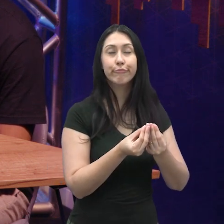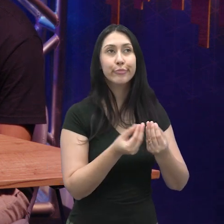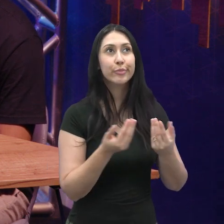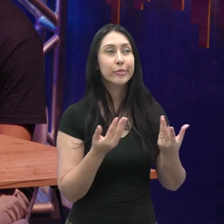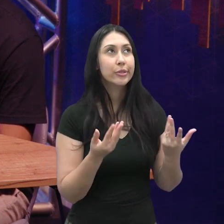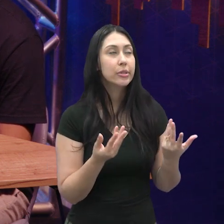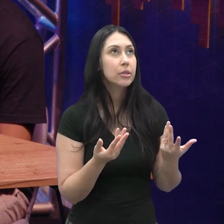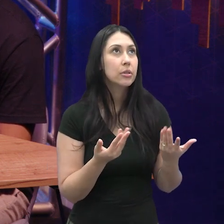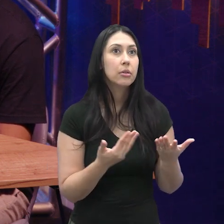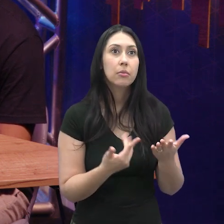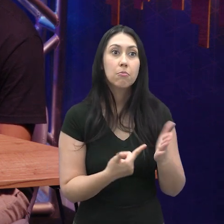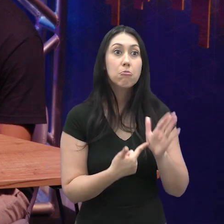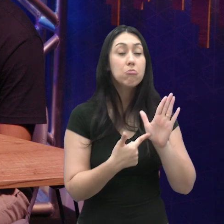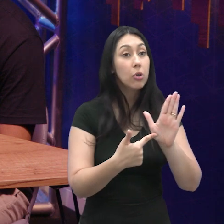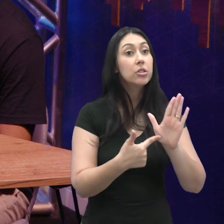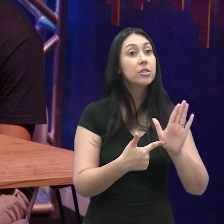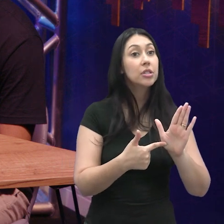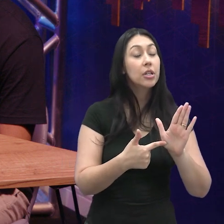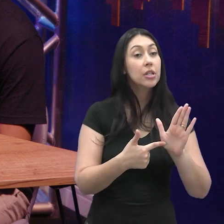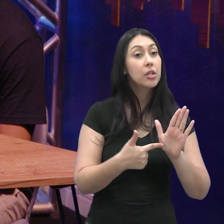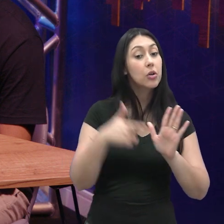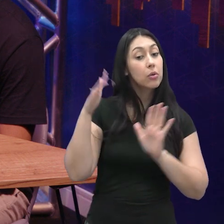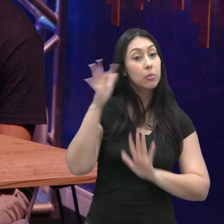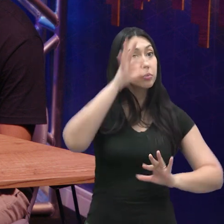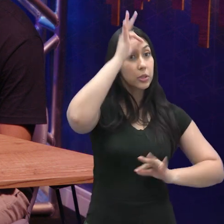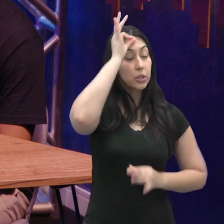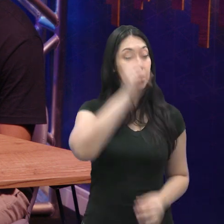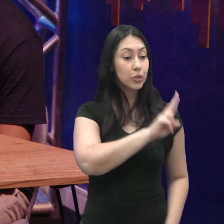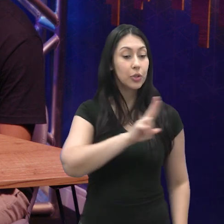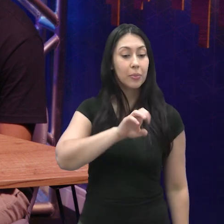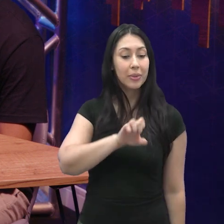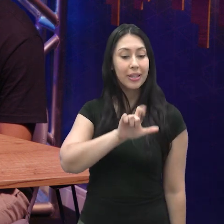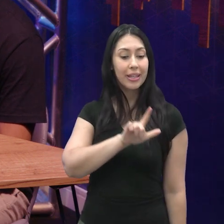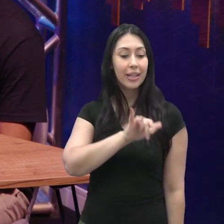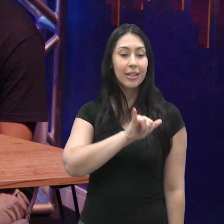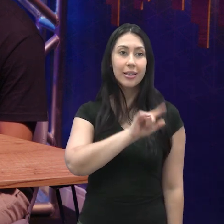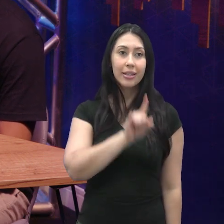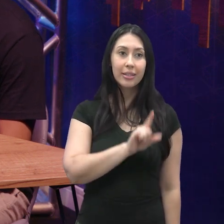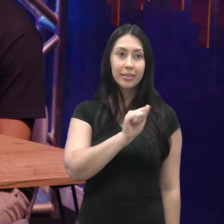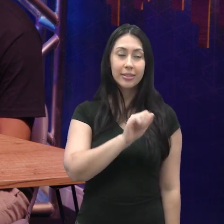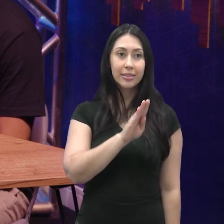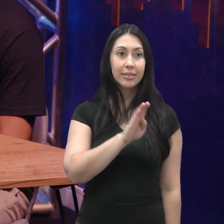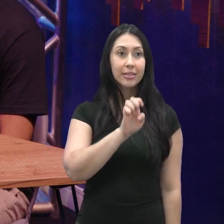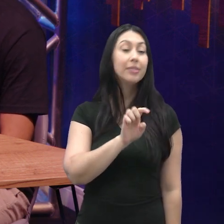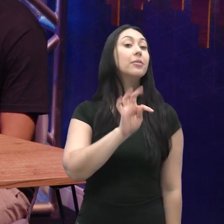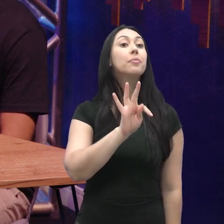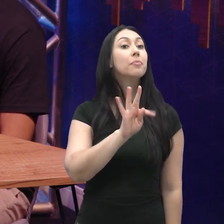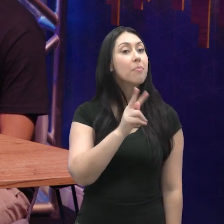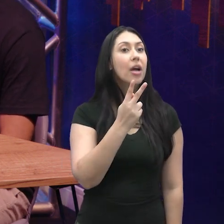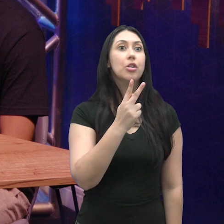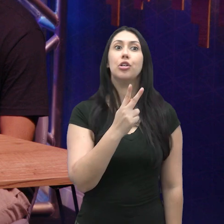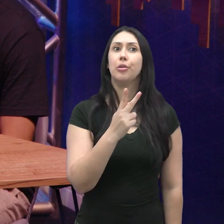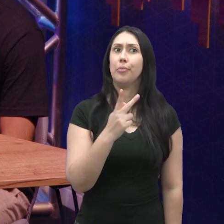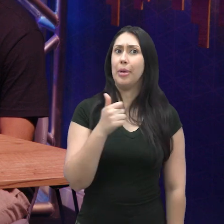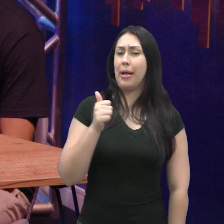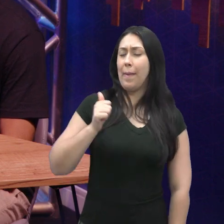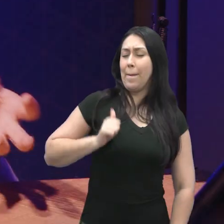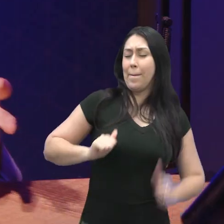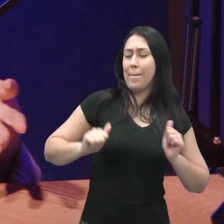Traz a Elizabeth Sparkle, que é a protagonista desse filme, interpretada pela belíssima Demi